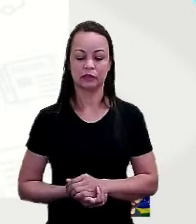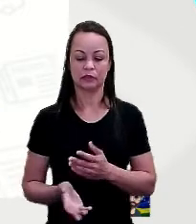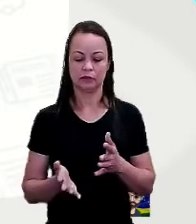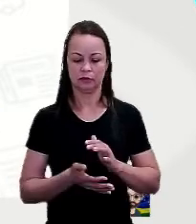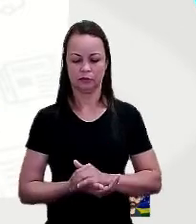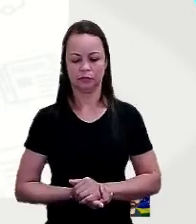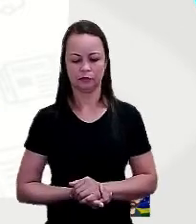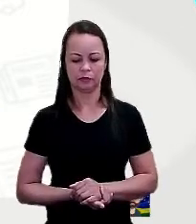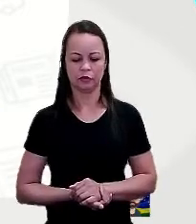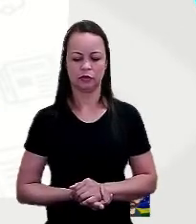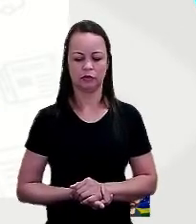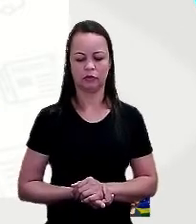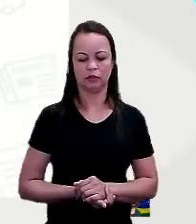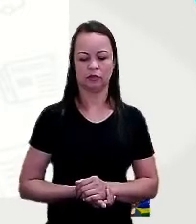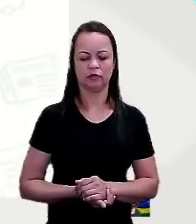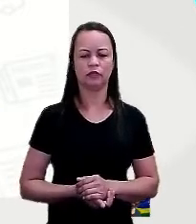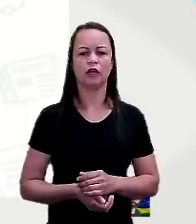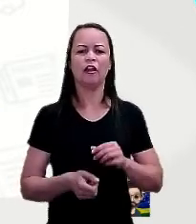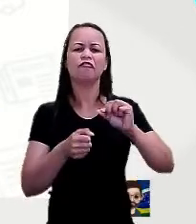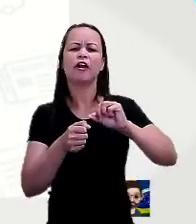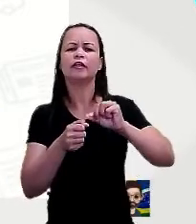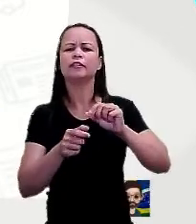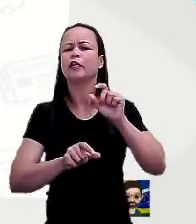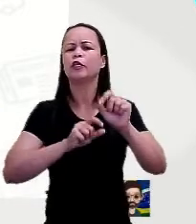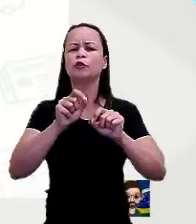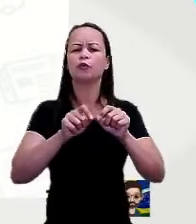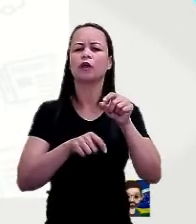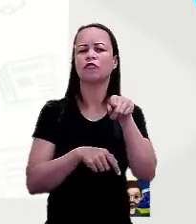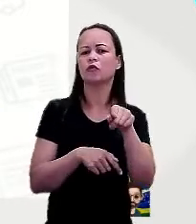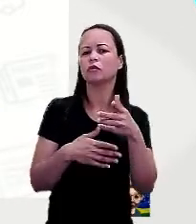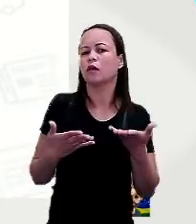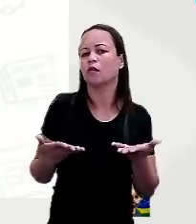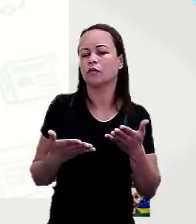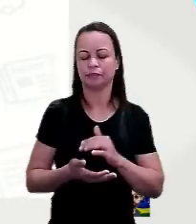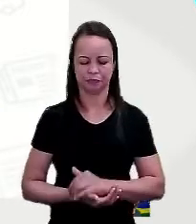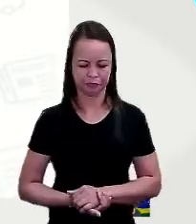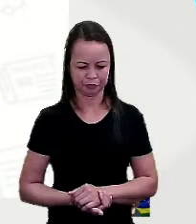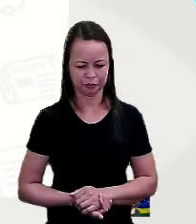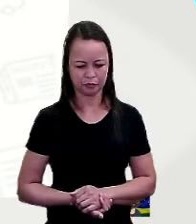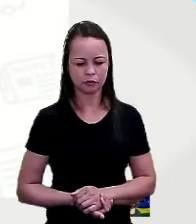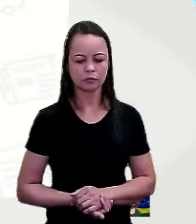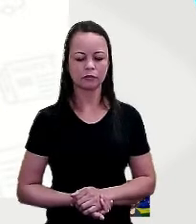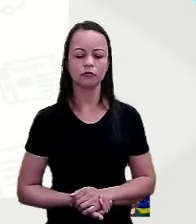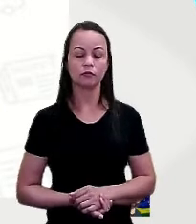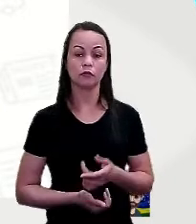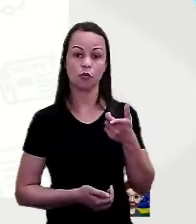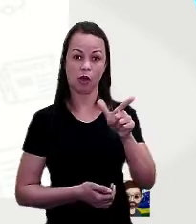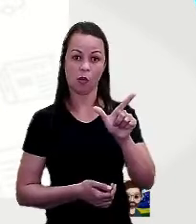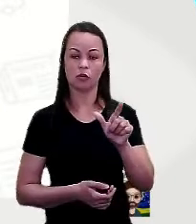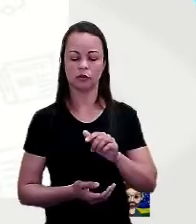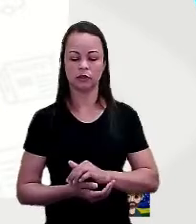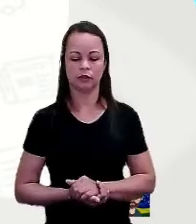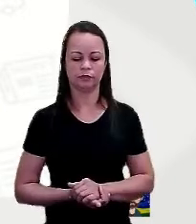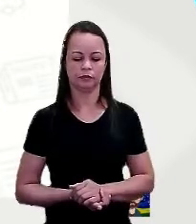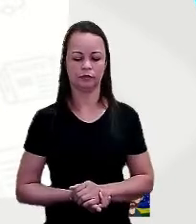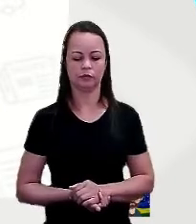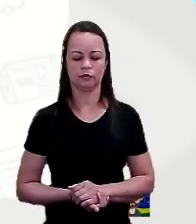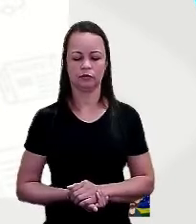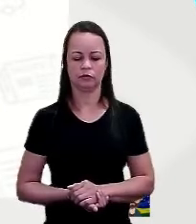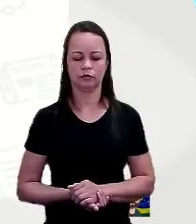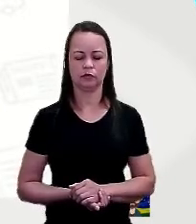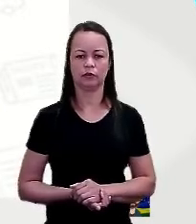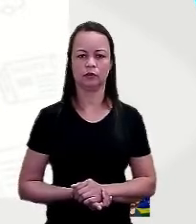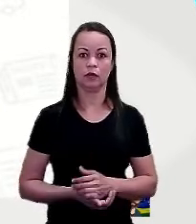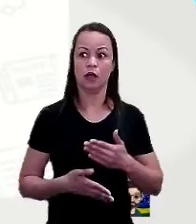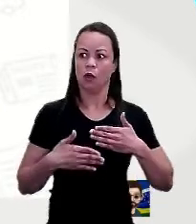you doing? What were you doing? O que você estava fazendo? Uma outra expressão aqui. What was it? O